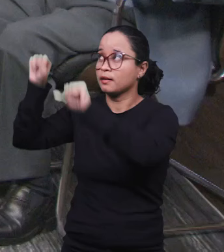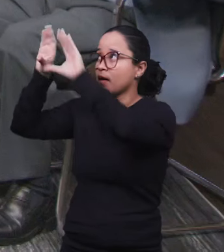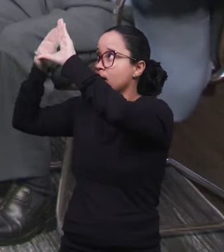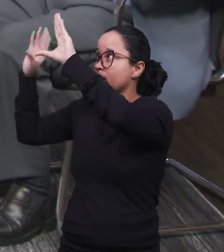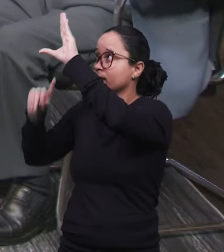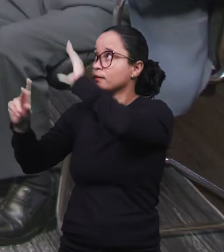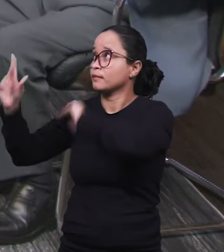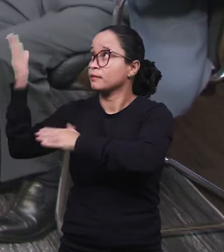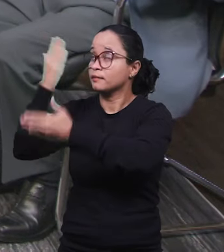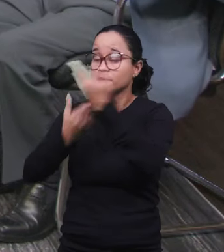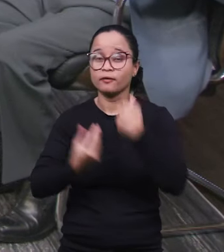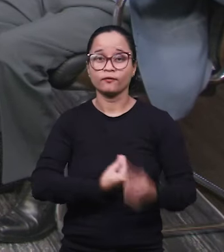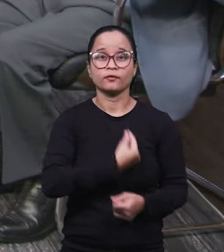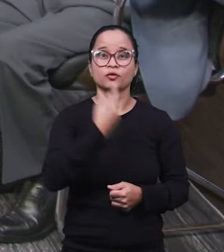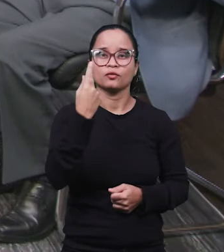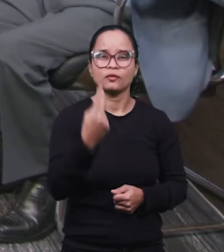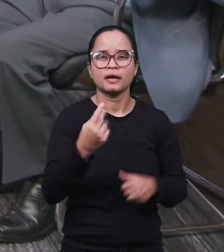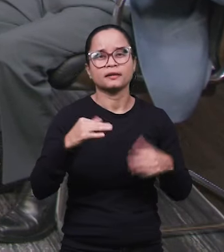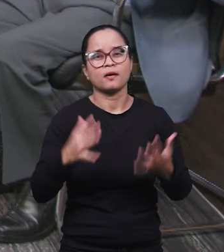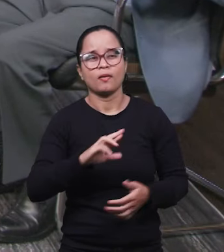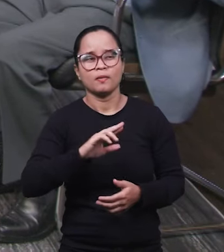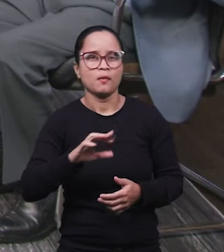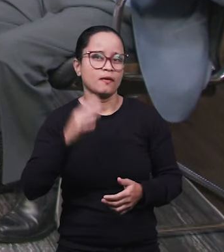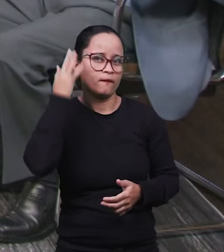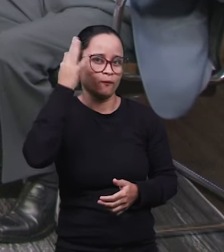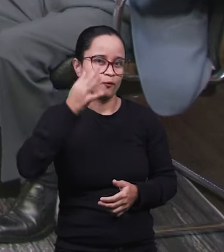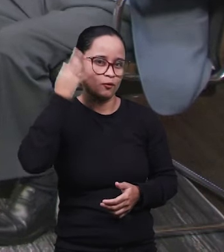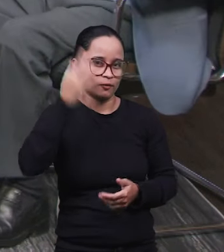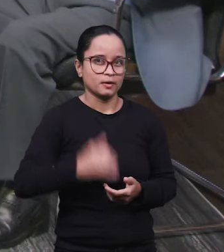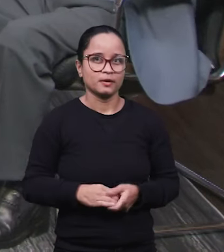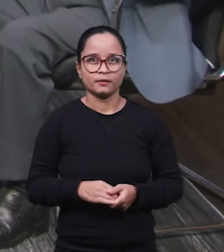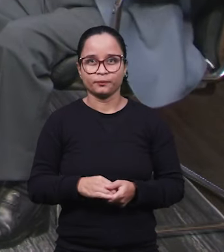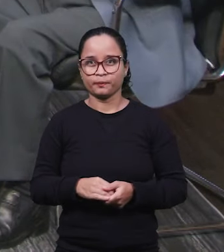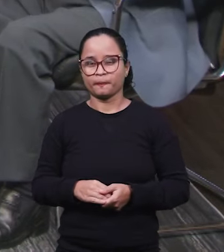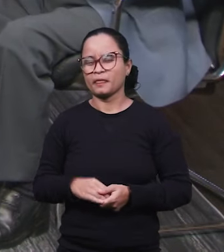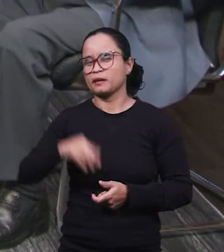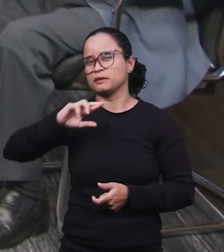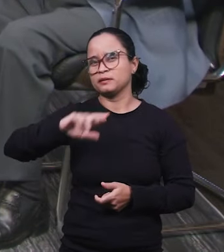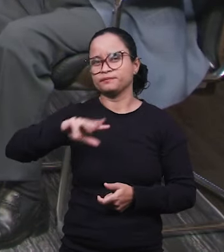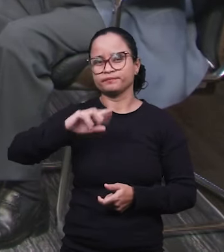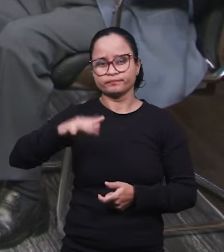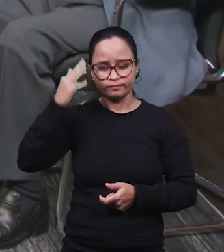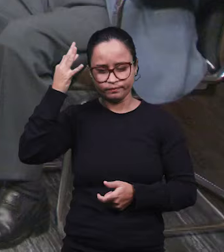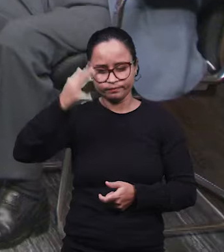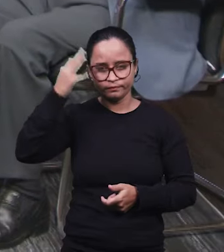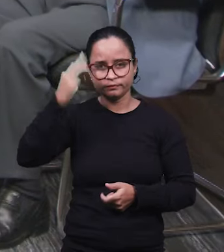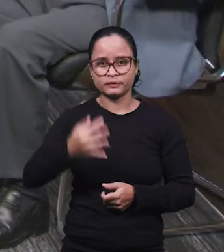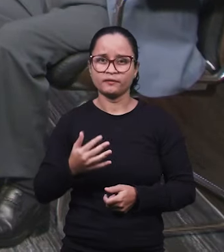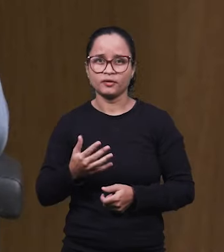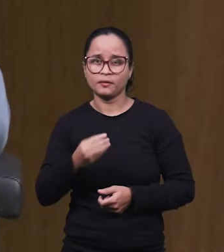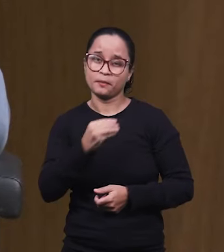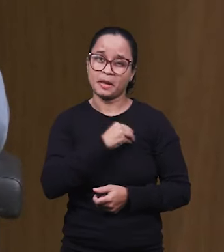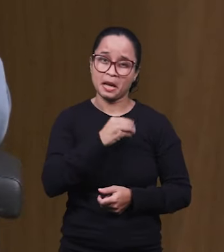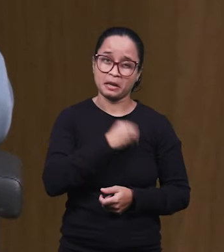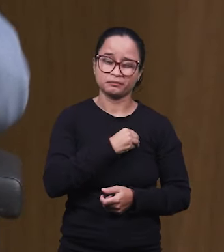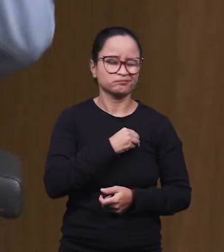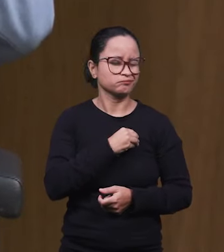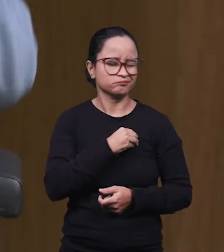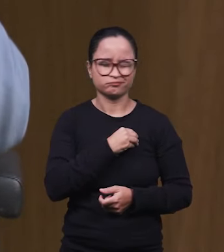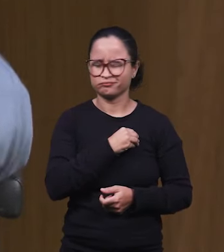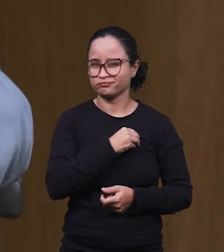isso tinha que ser algo não filosófico. Não é que filosofia seja pecado, não é